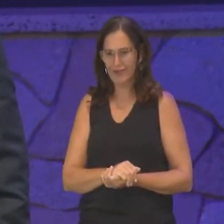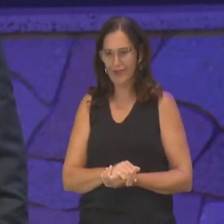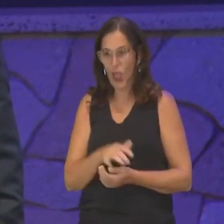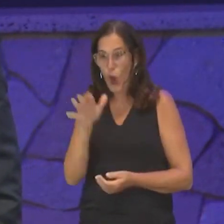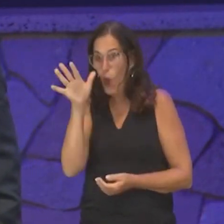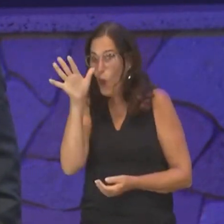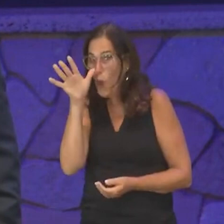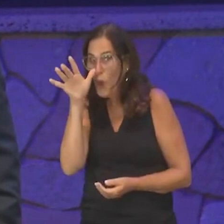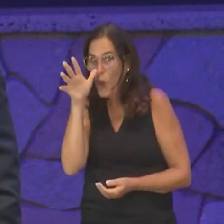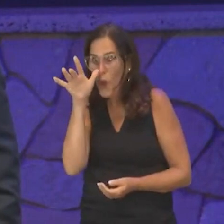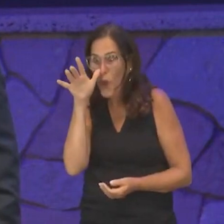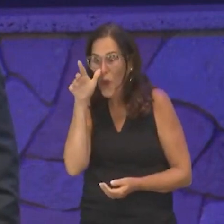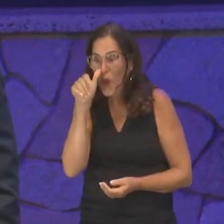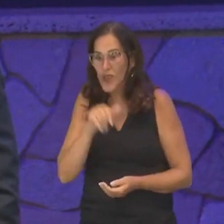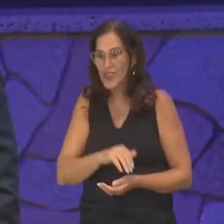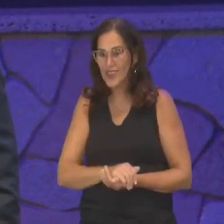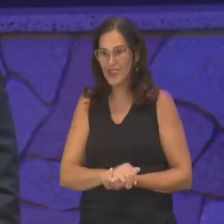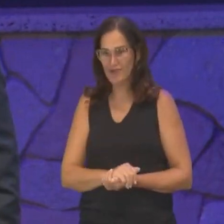curiosos.